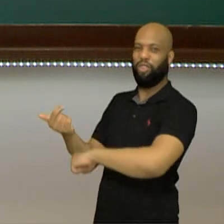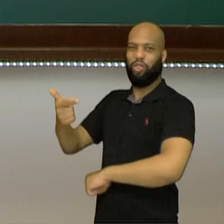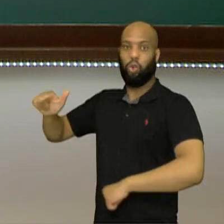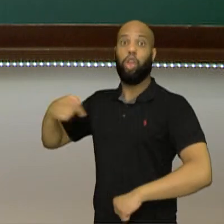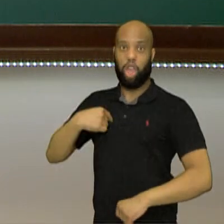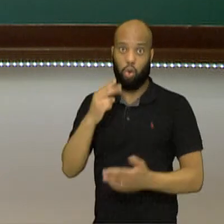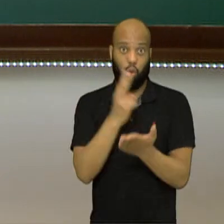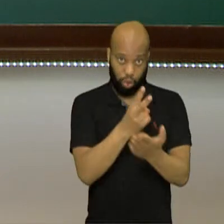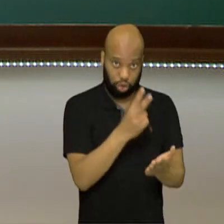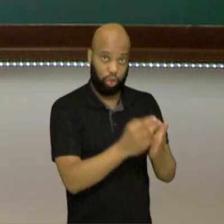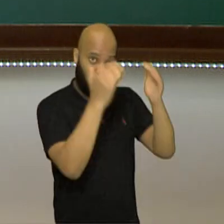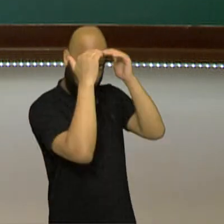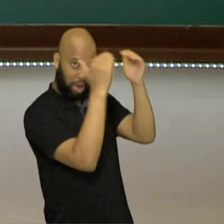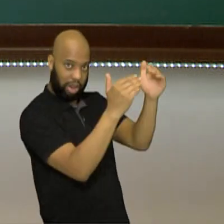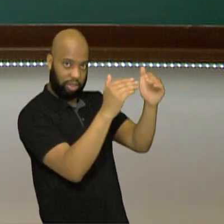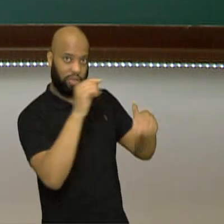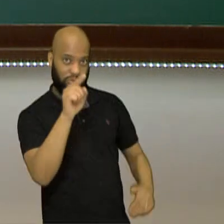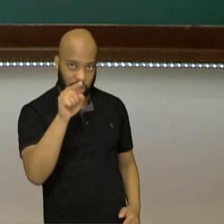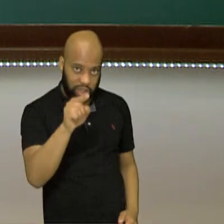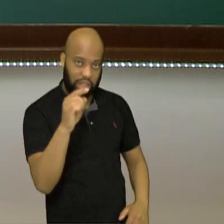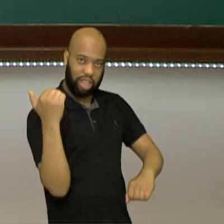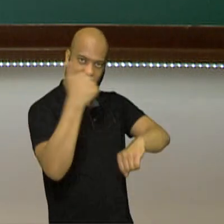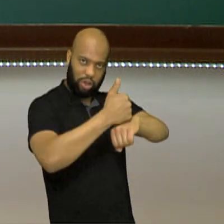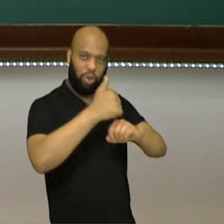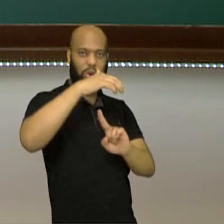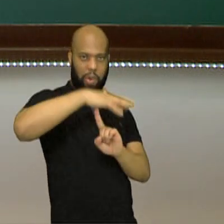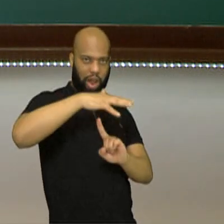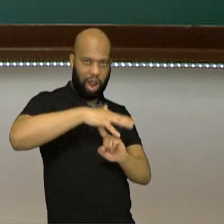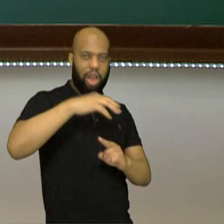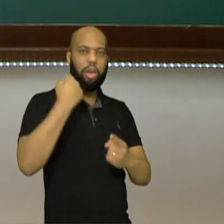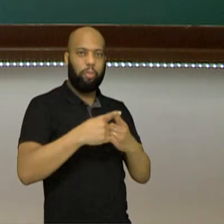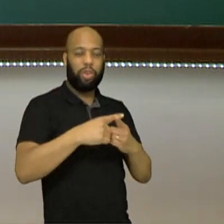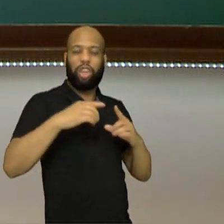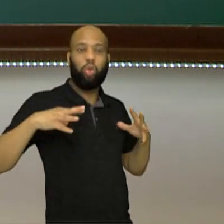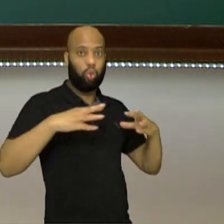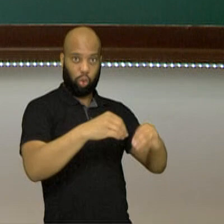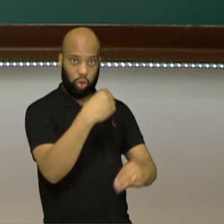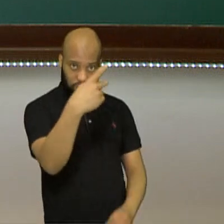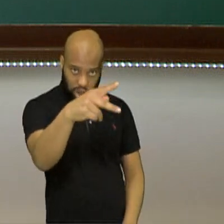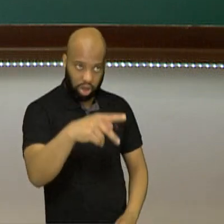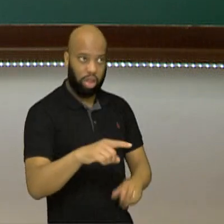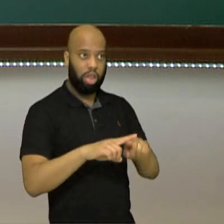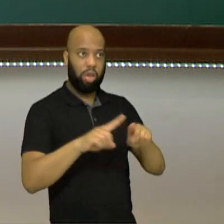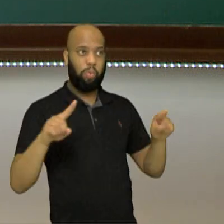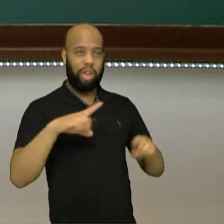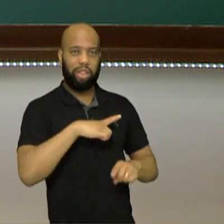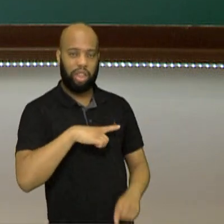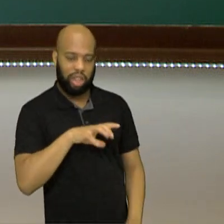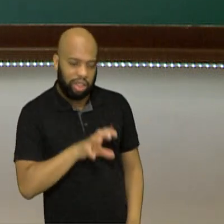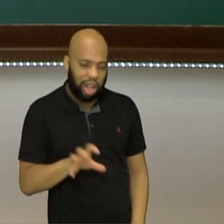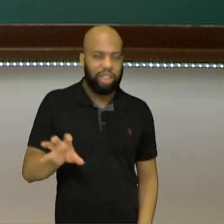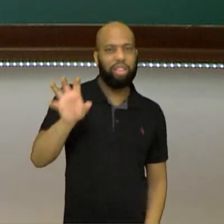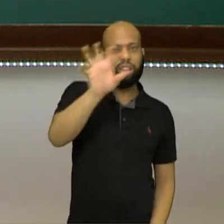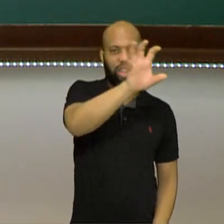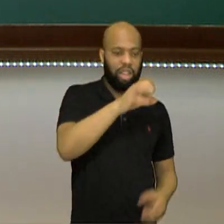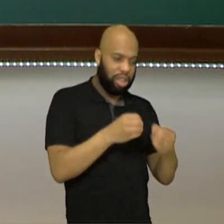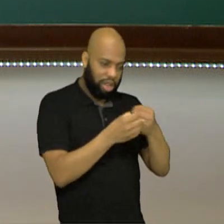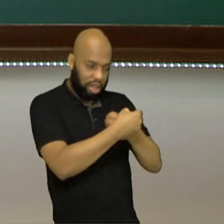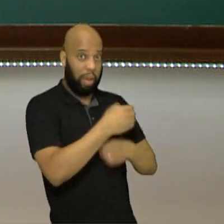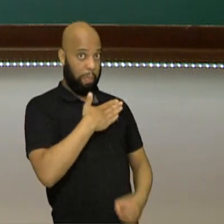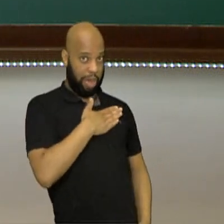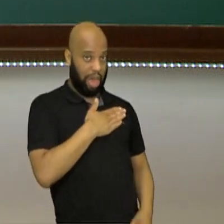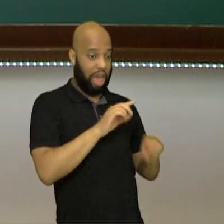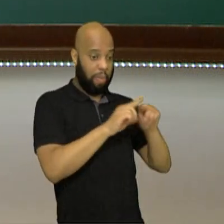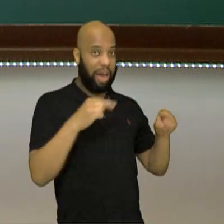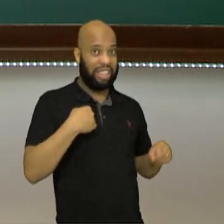sendo vassalo de você, que é dono do Paraná, que a terra do Paraná é sua, a terra da região metropolitana é minha, e agora Curitiba